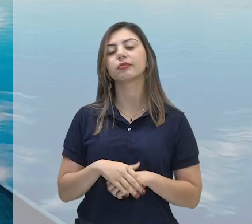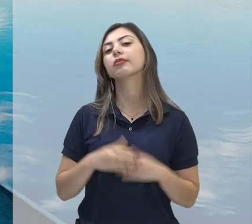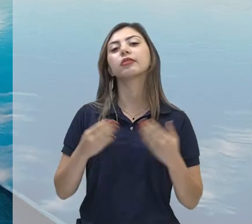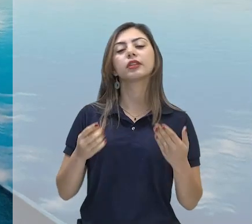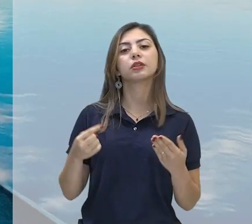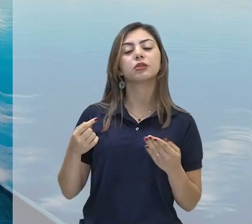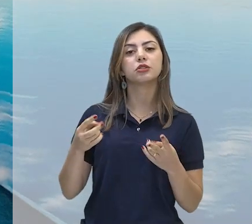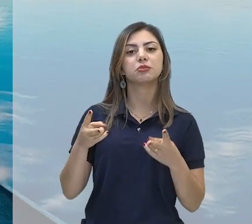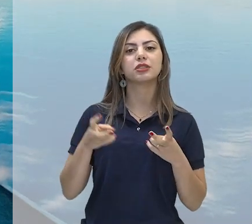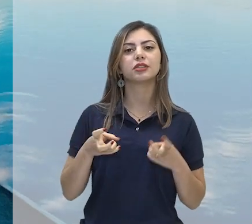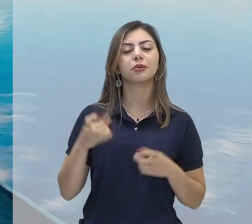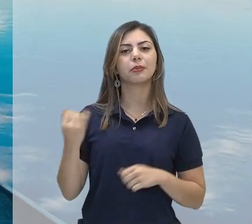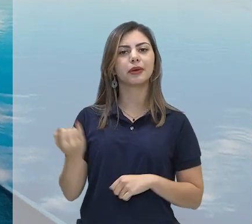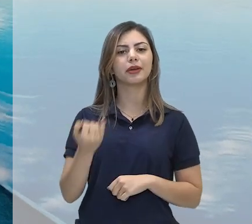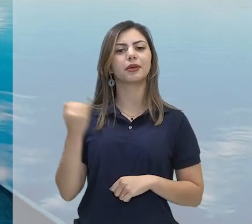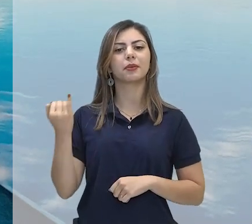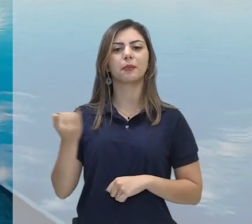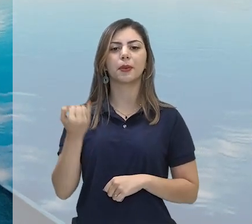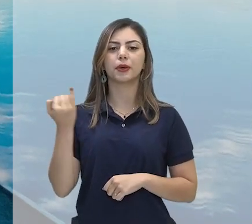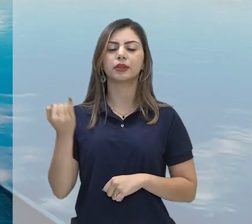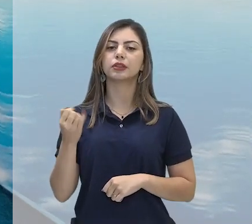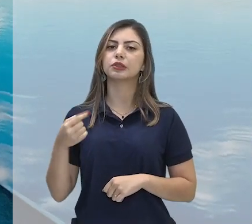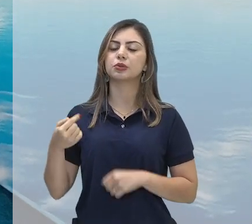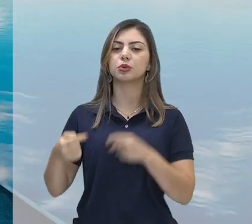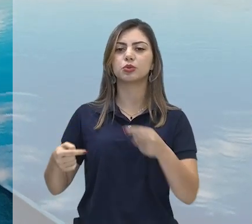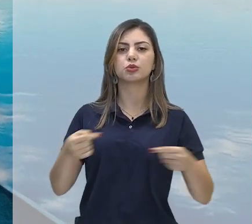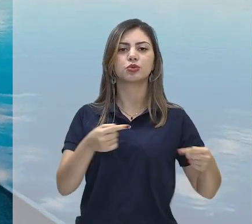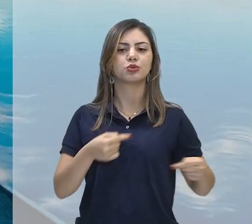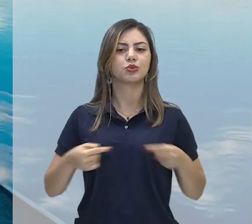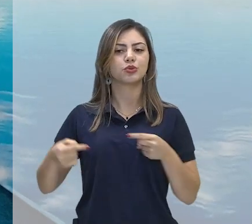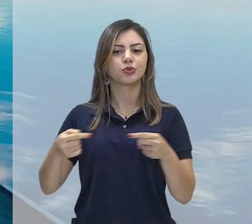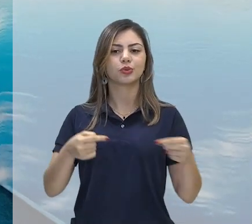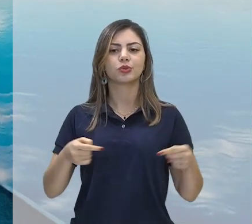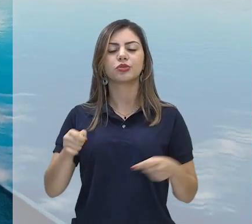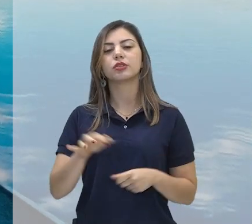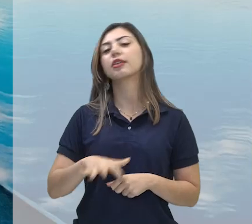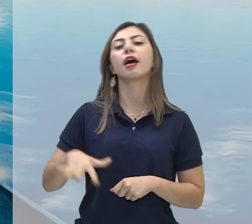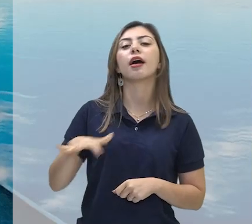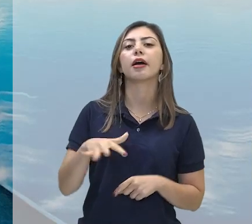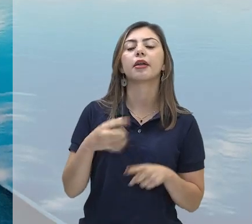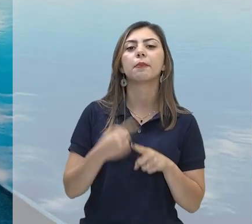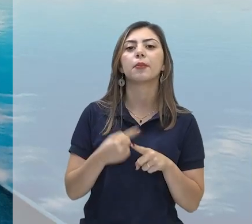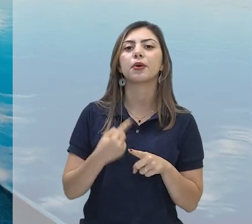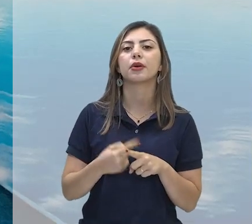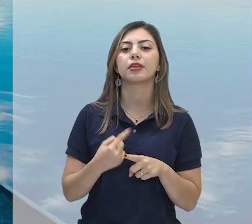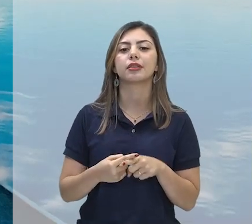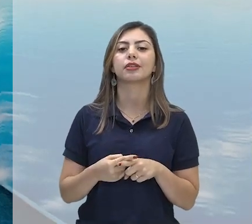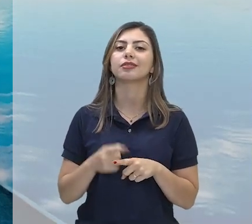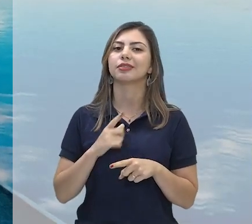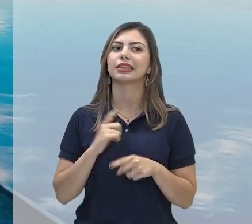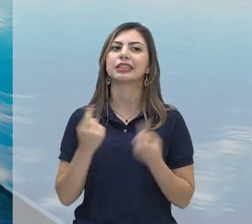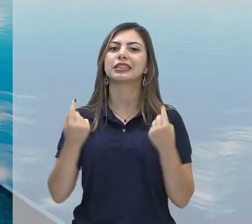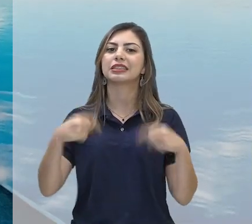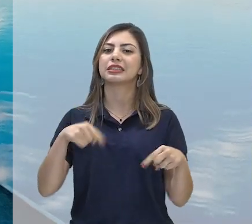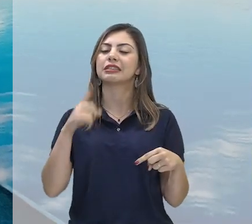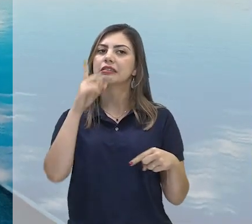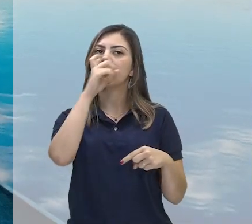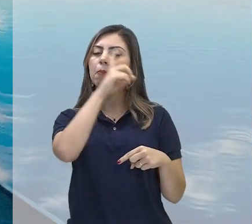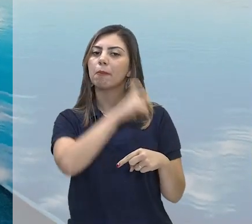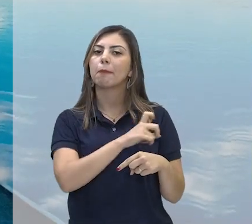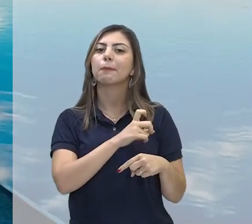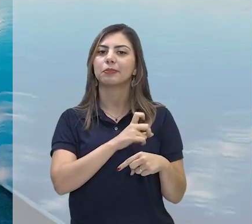verificando que é importante se discutir essa região, porque essa região vem enfrentando diversos problemas,